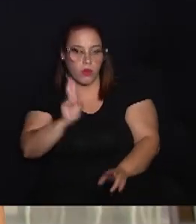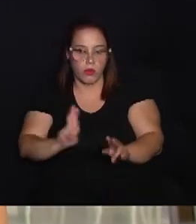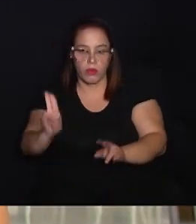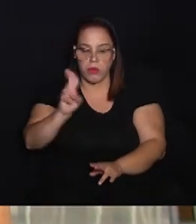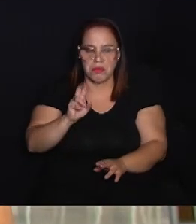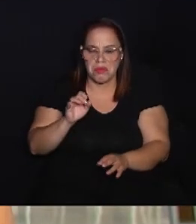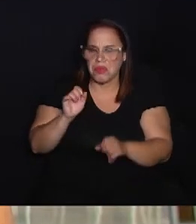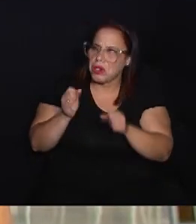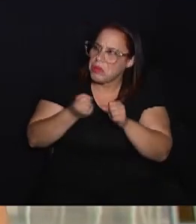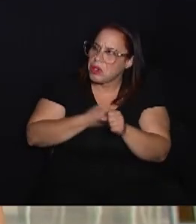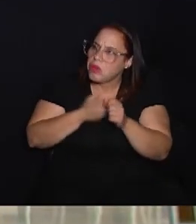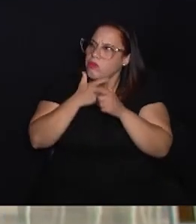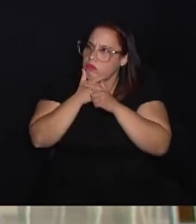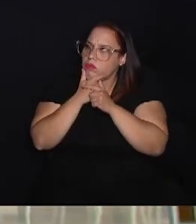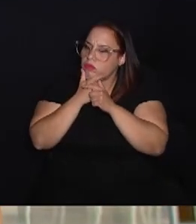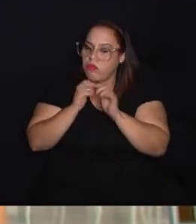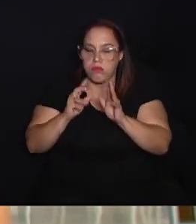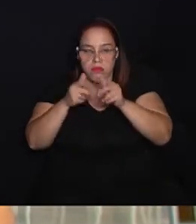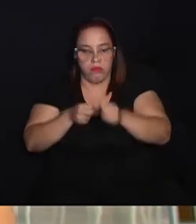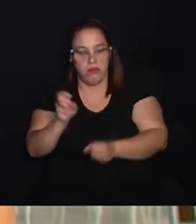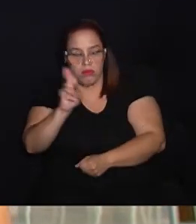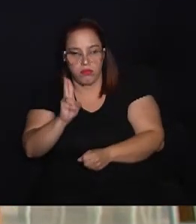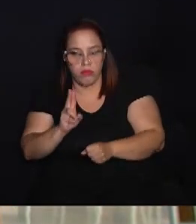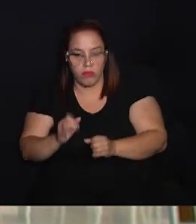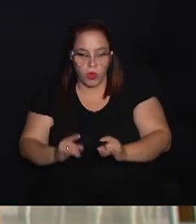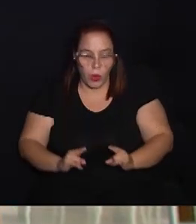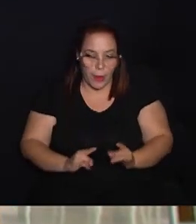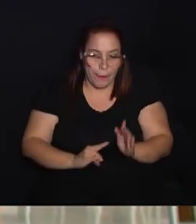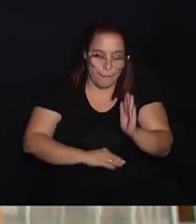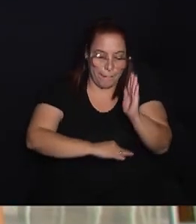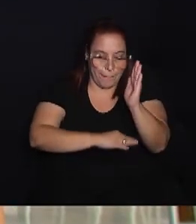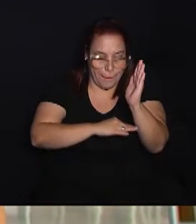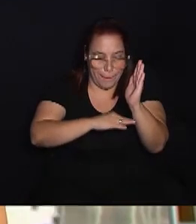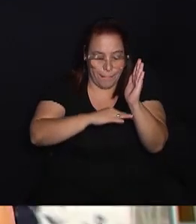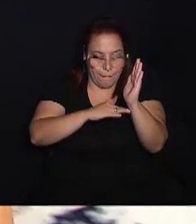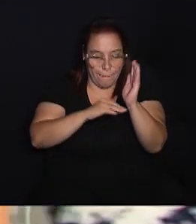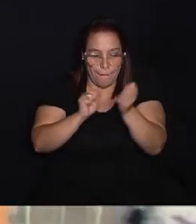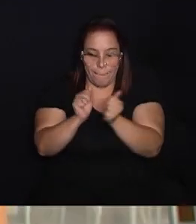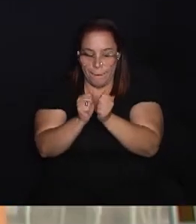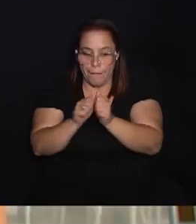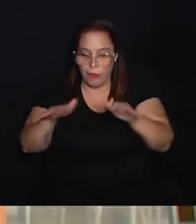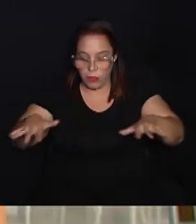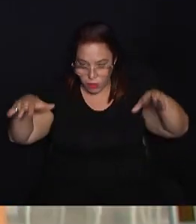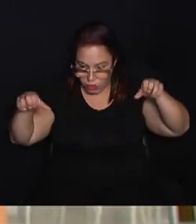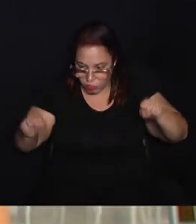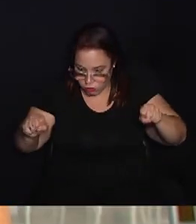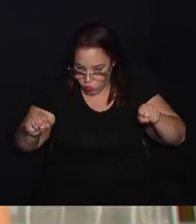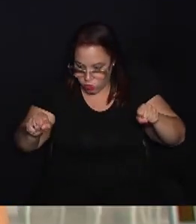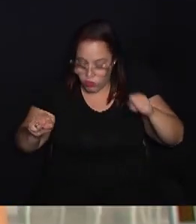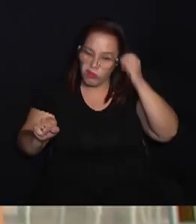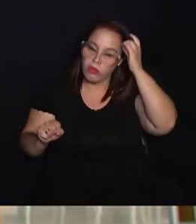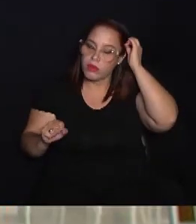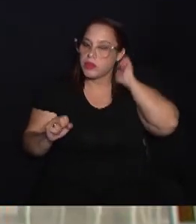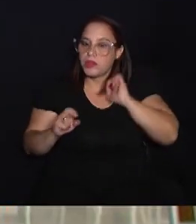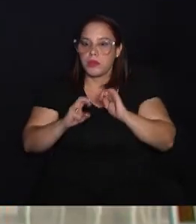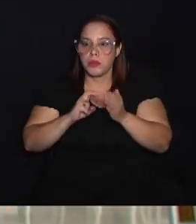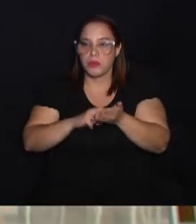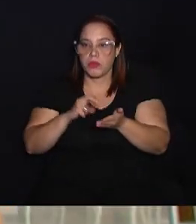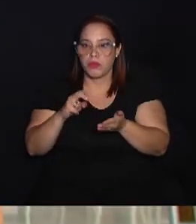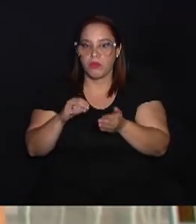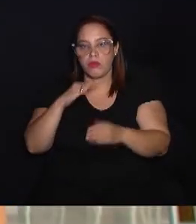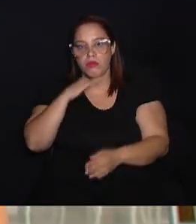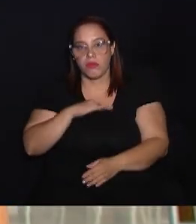80 centímetros, naquela folha dupla que é chamada, né? Que abre dos 2 lados para ter o acesso exclusivo para cadeirante ou uma pessoa